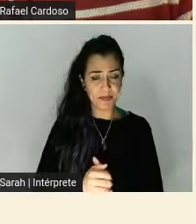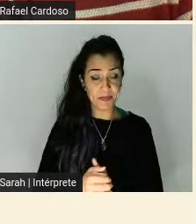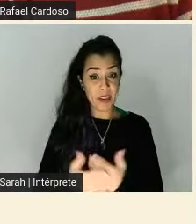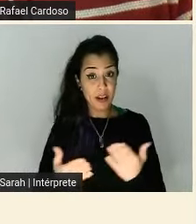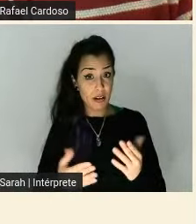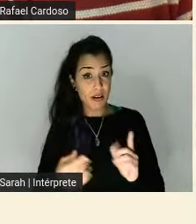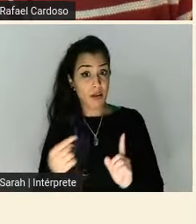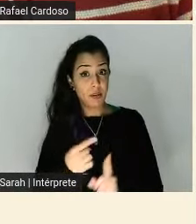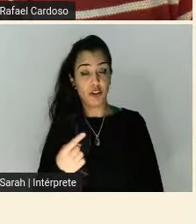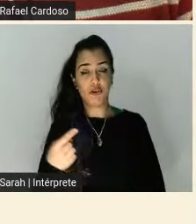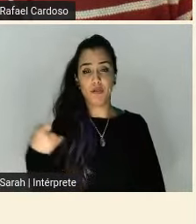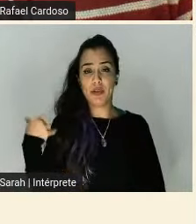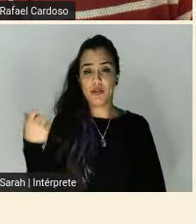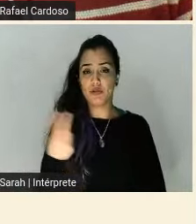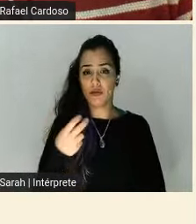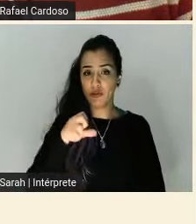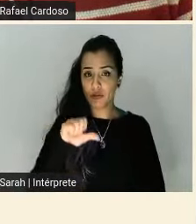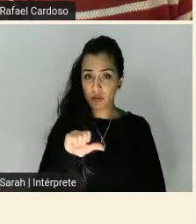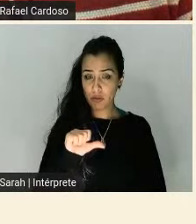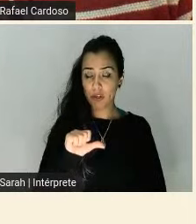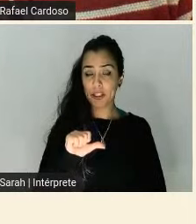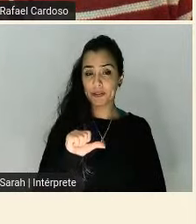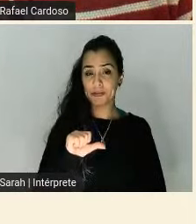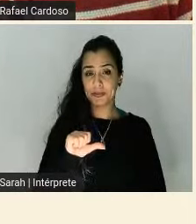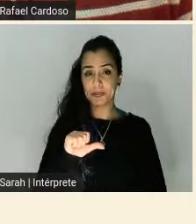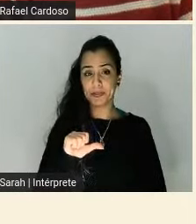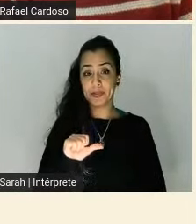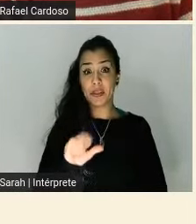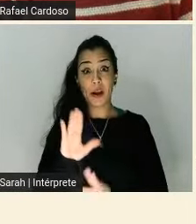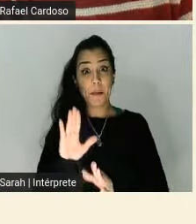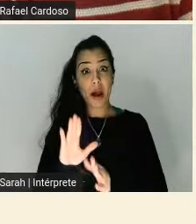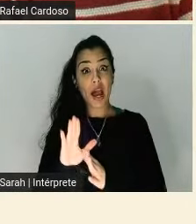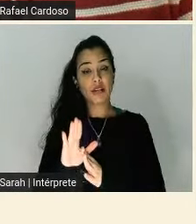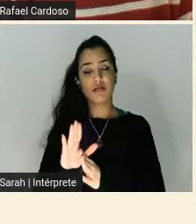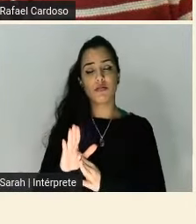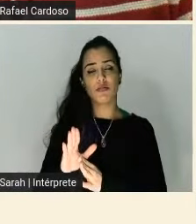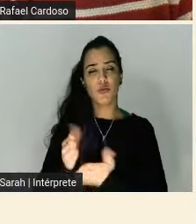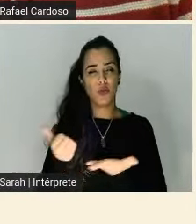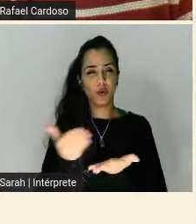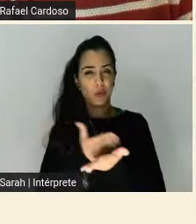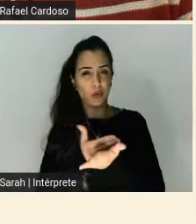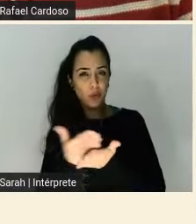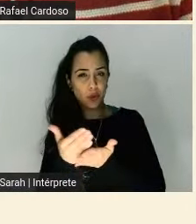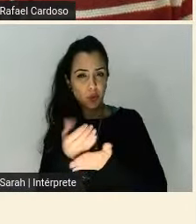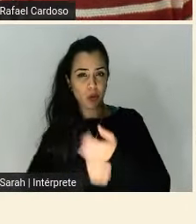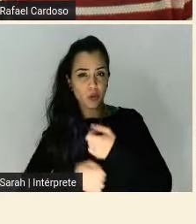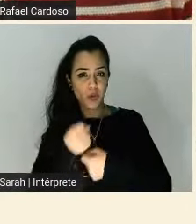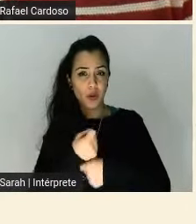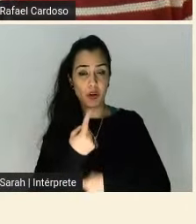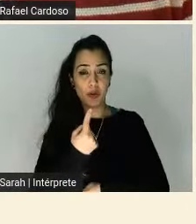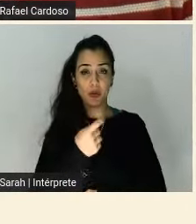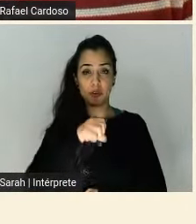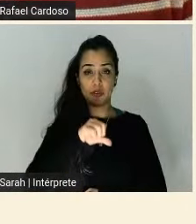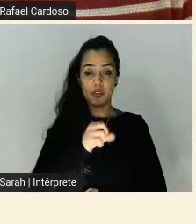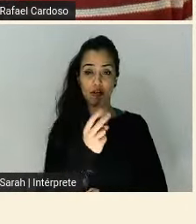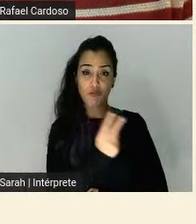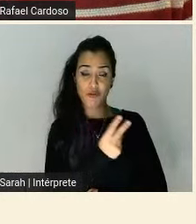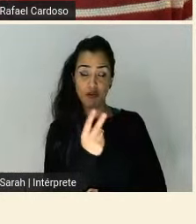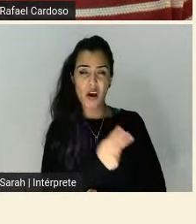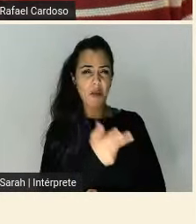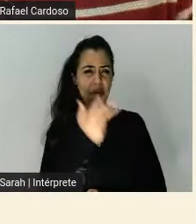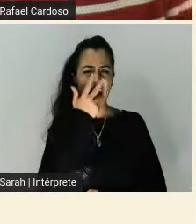anos, e que contava, portanto, 15 quando a semana se realizou, 1922 eram águas passadas.